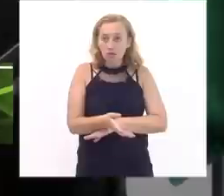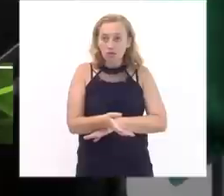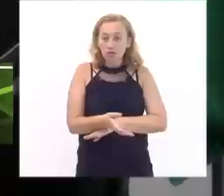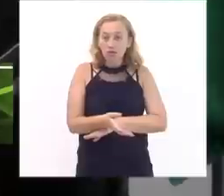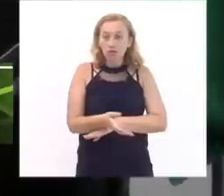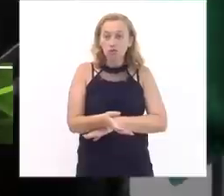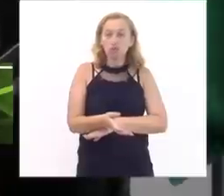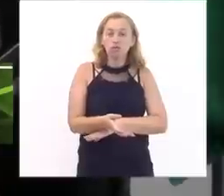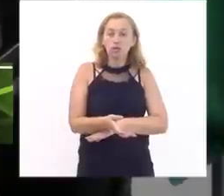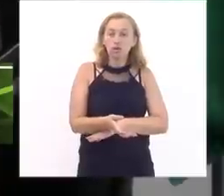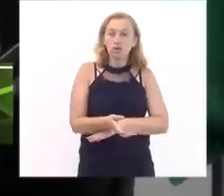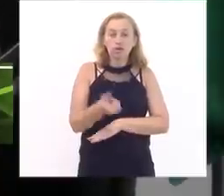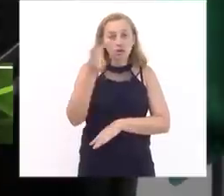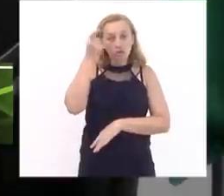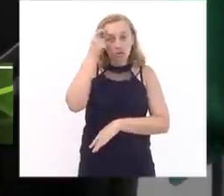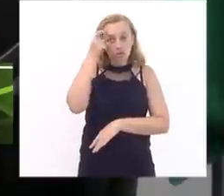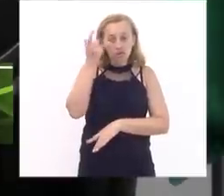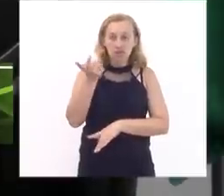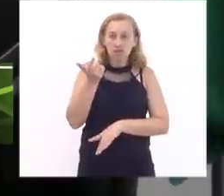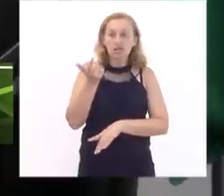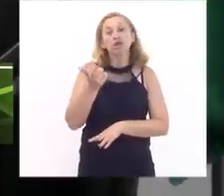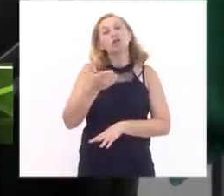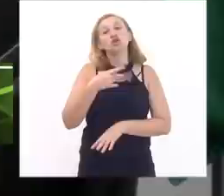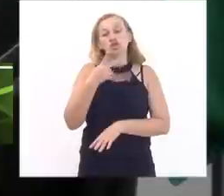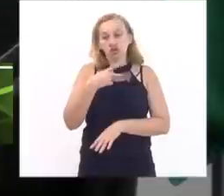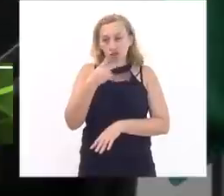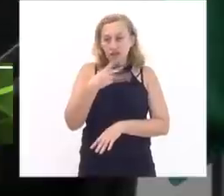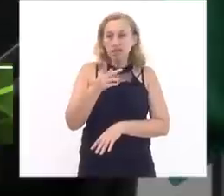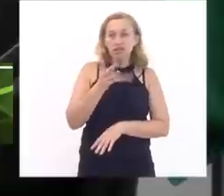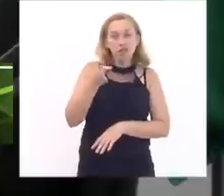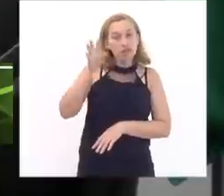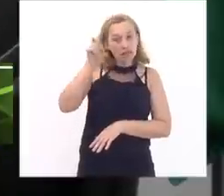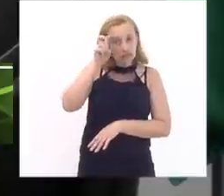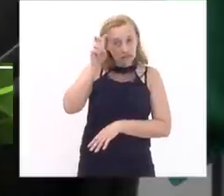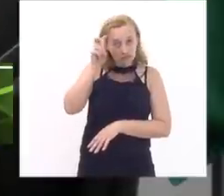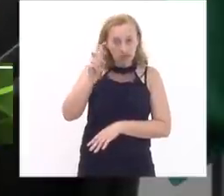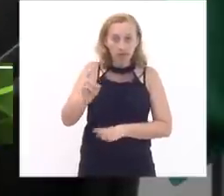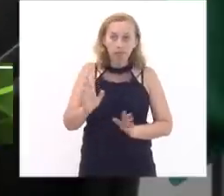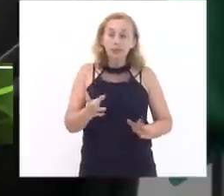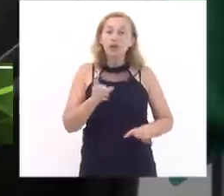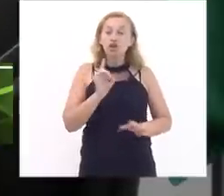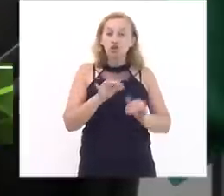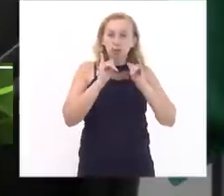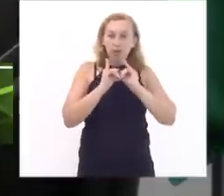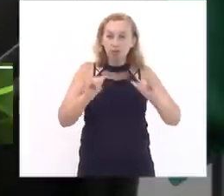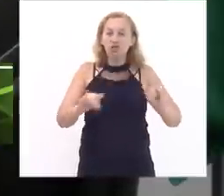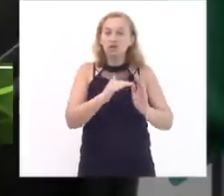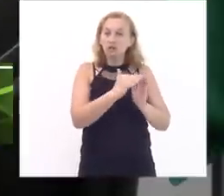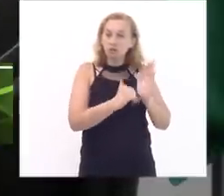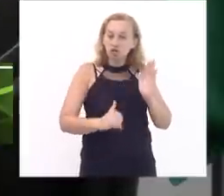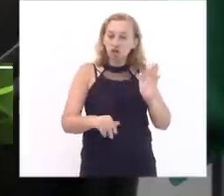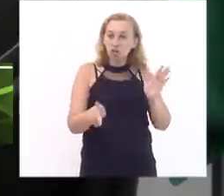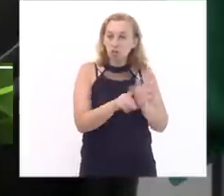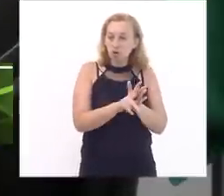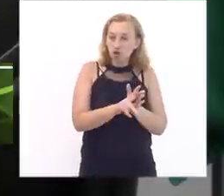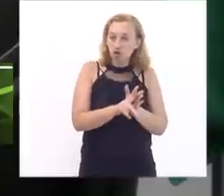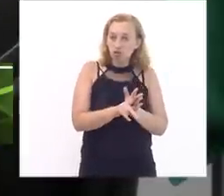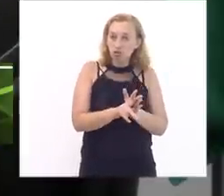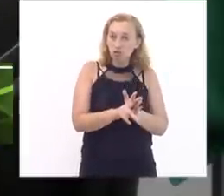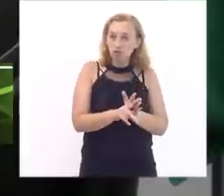um bom termo, mas eu já anunciei que seria quinta. Então, só para anunciar que nós vamos retirar o projeto que